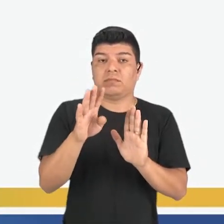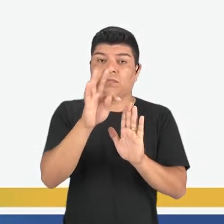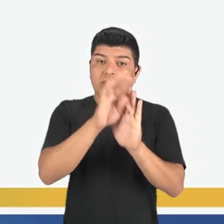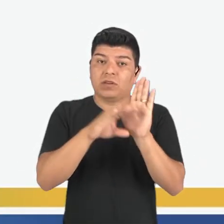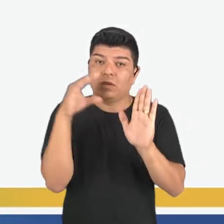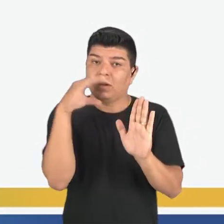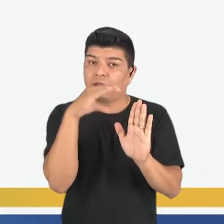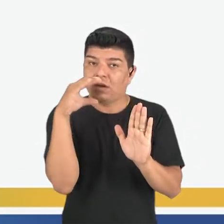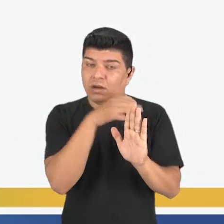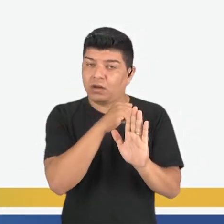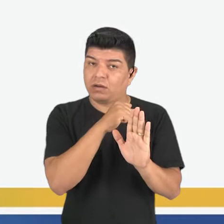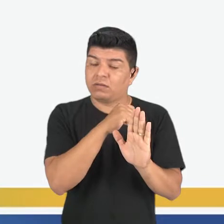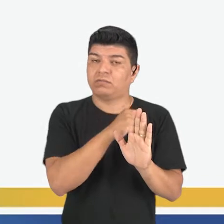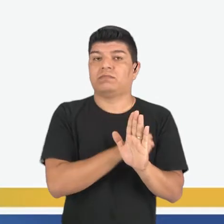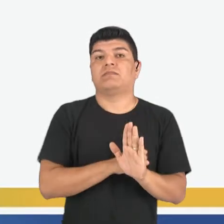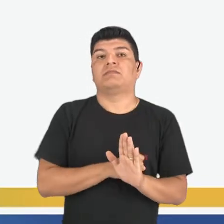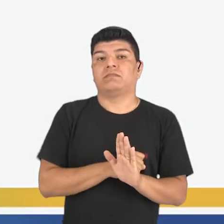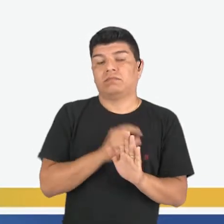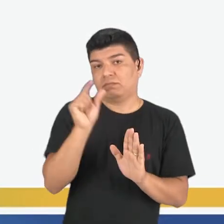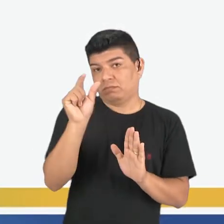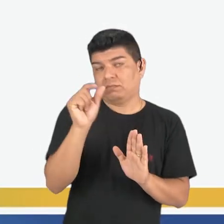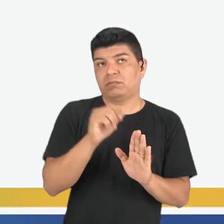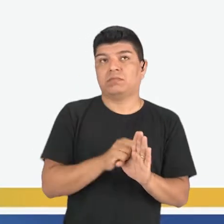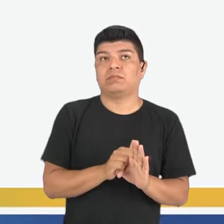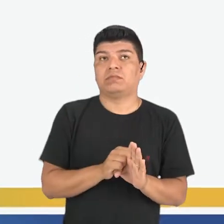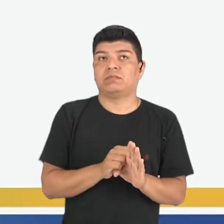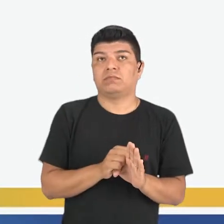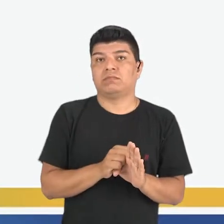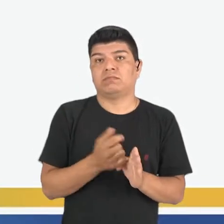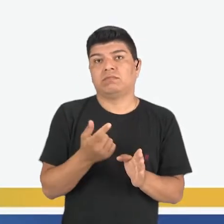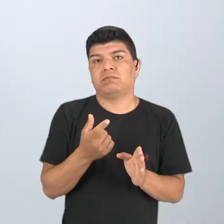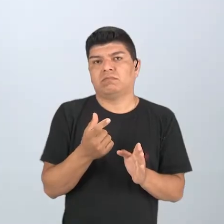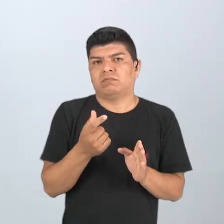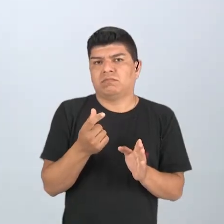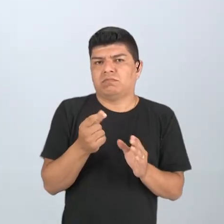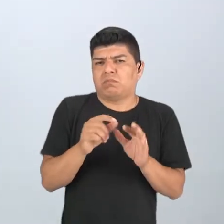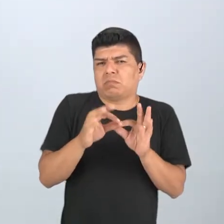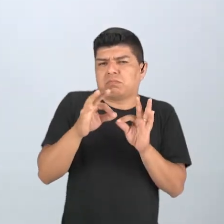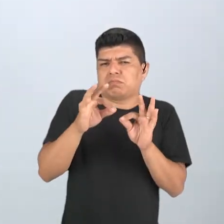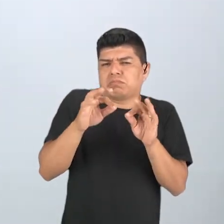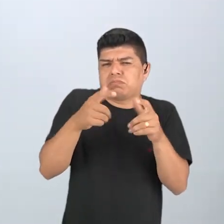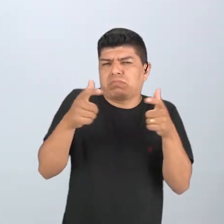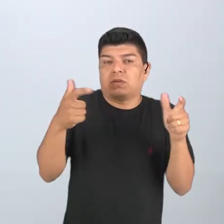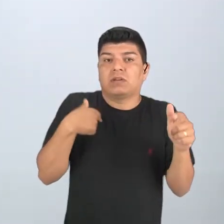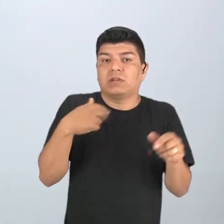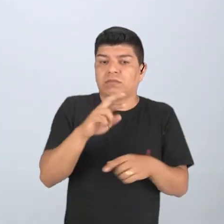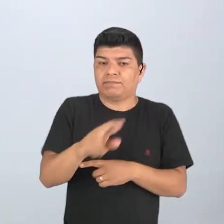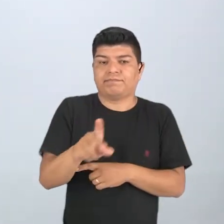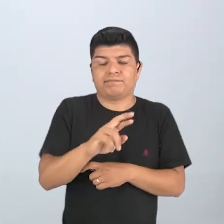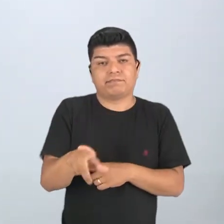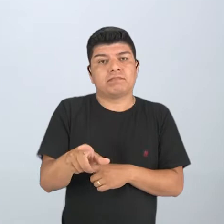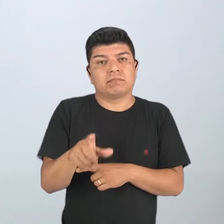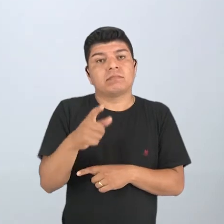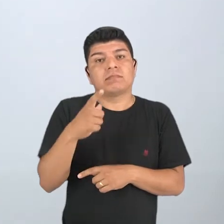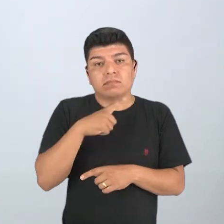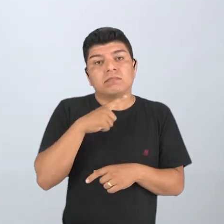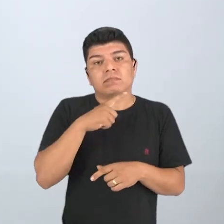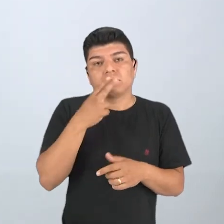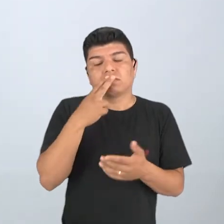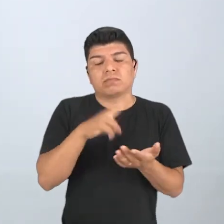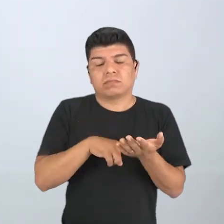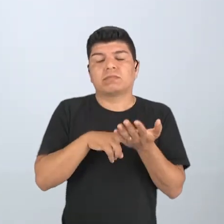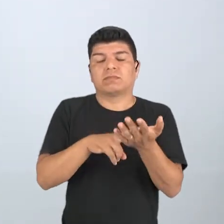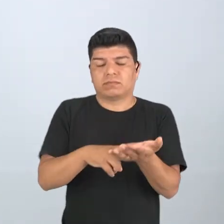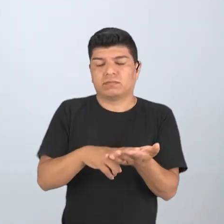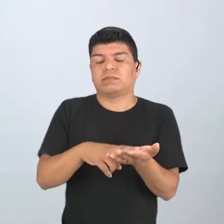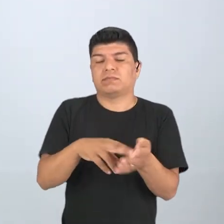Texto geralmente breve. É um texto, não pode ser um texto muito longo. Claro que existem cartas também. Como a